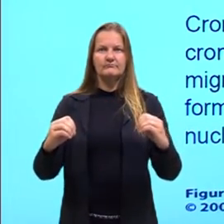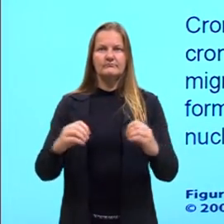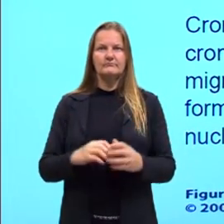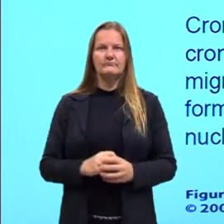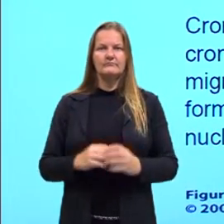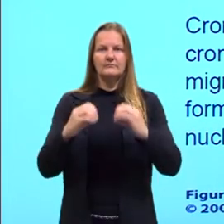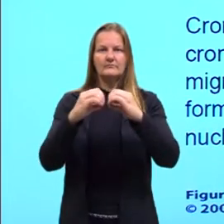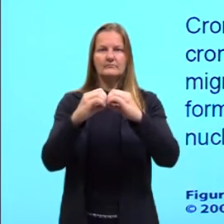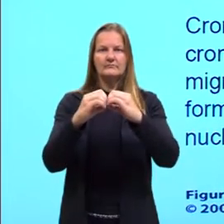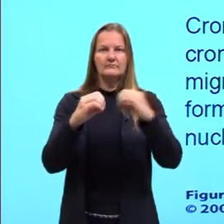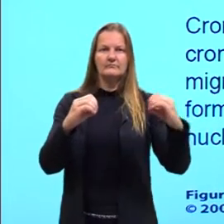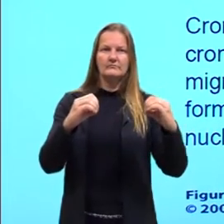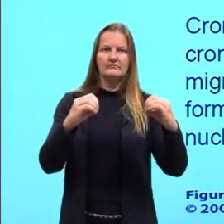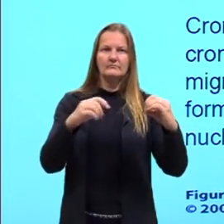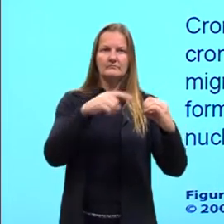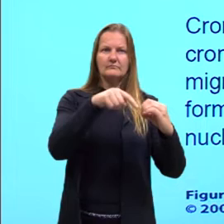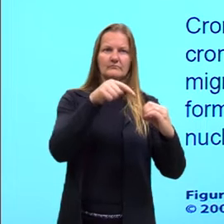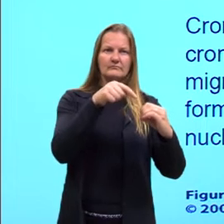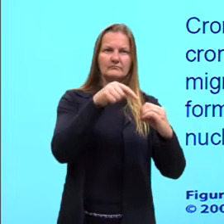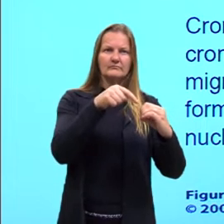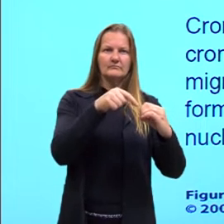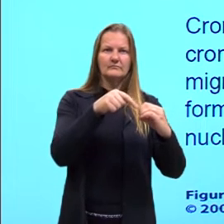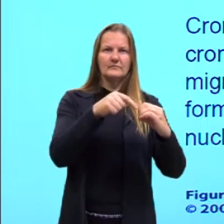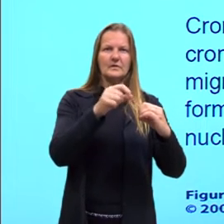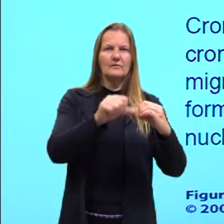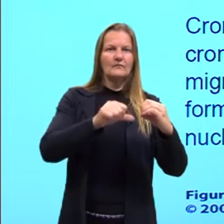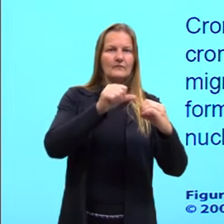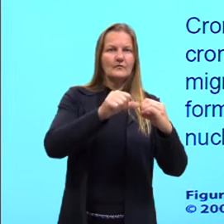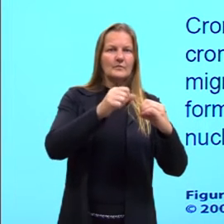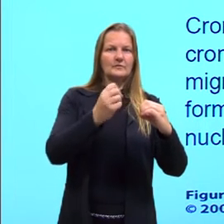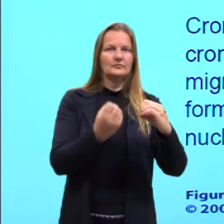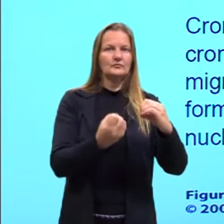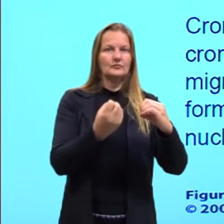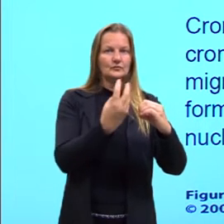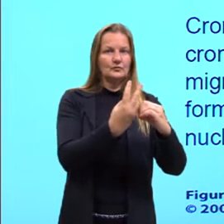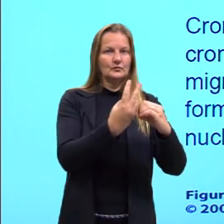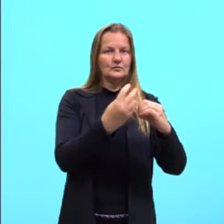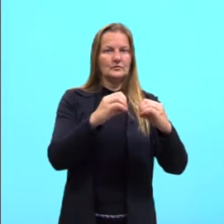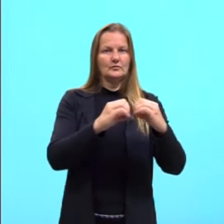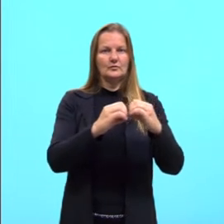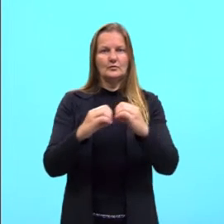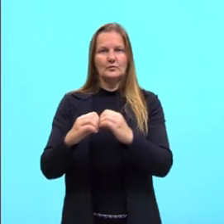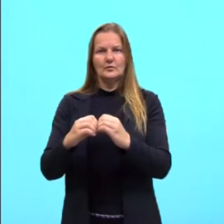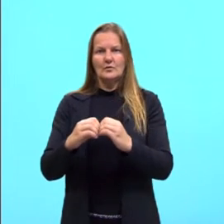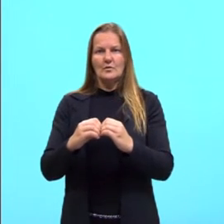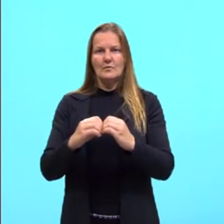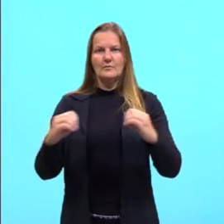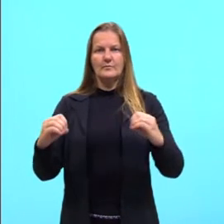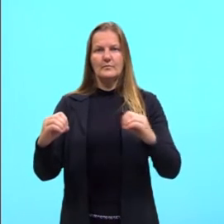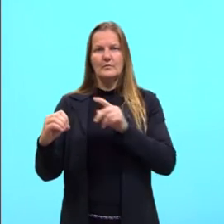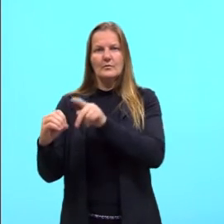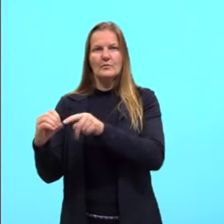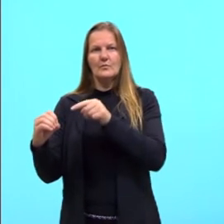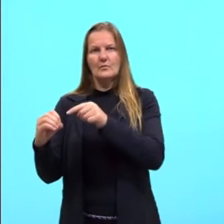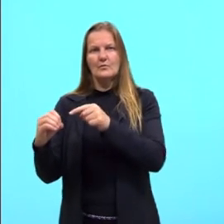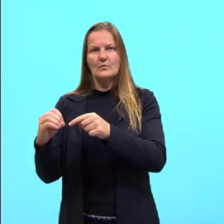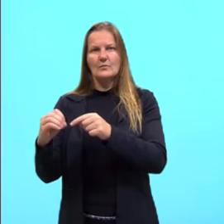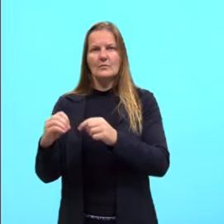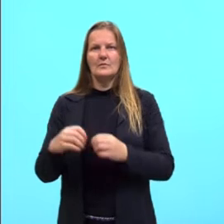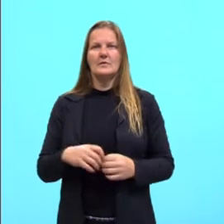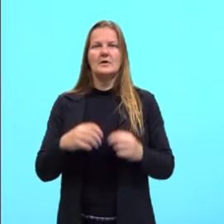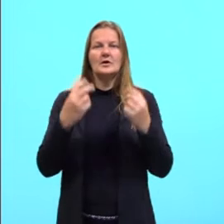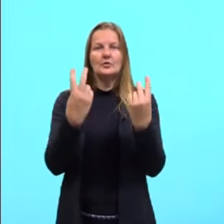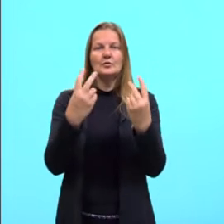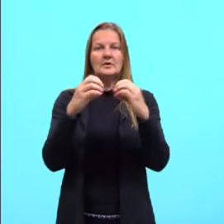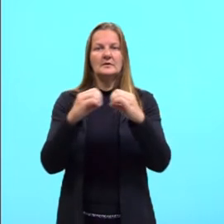hotel na telofase 1 né Tá se formando as duas ó a citocinese completa e forma-se